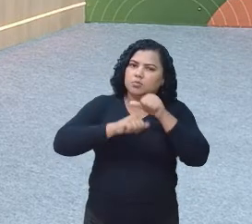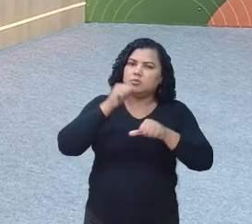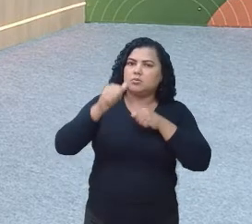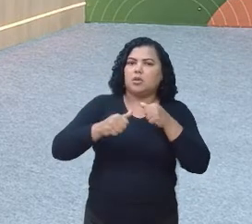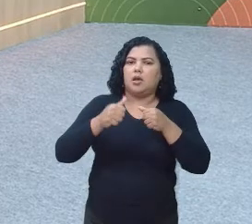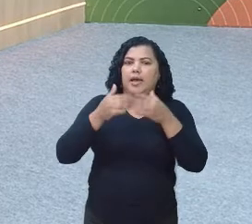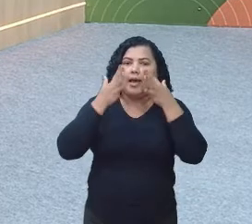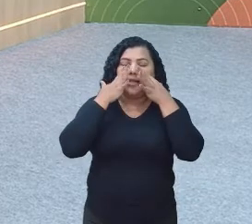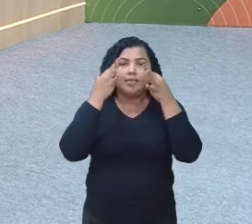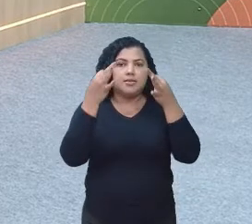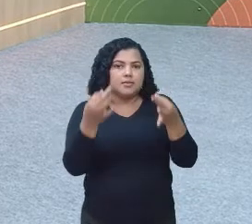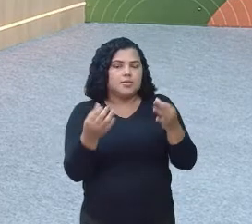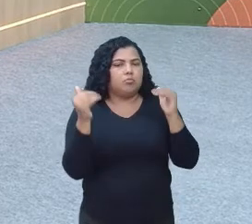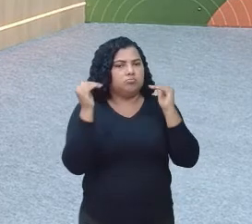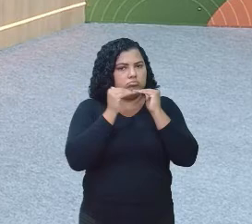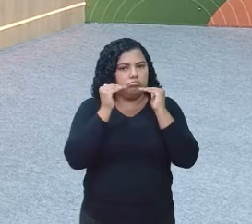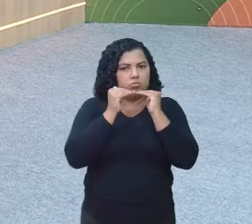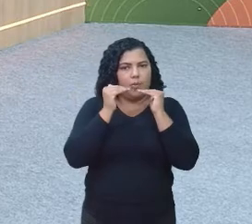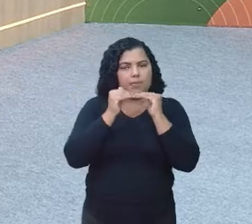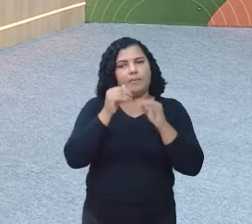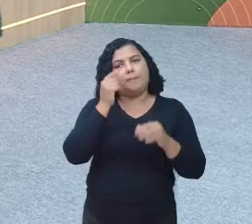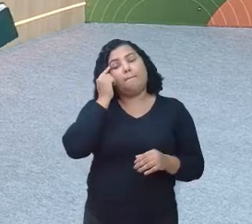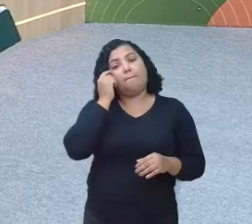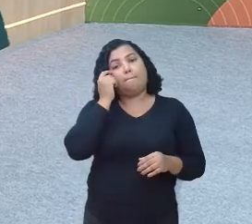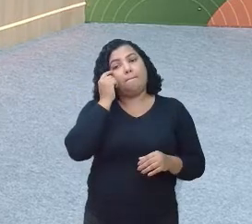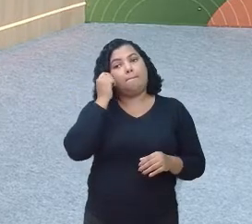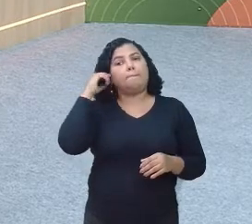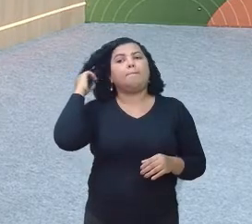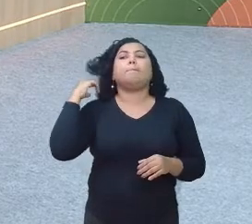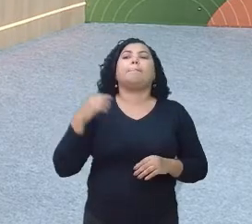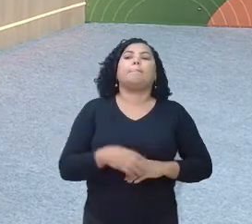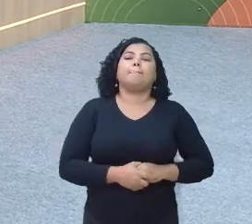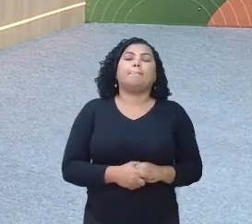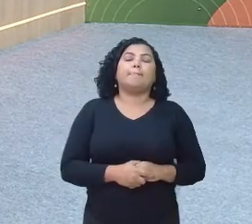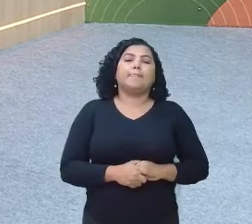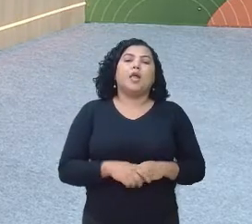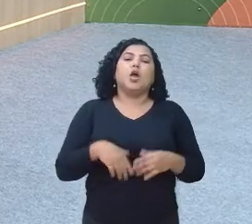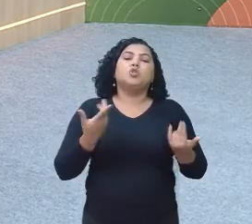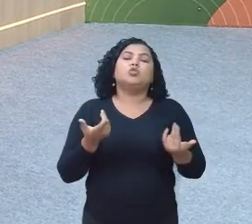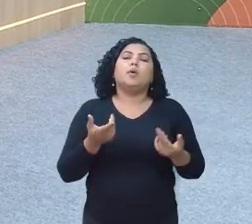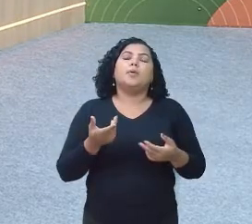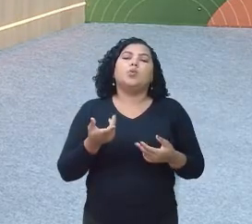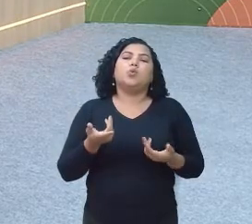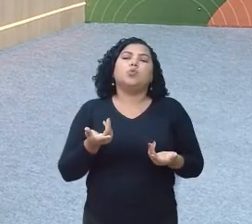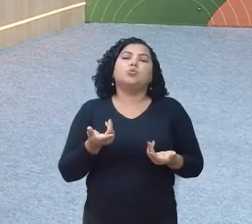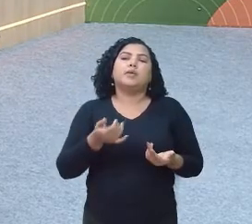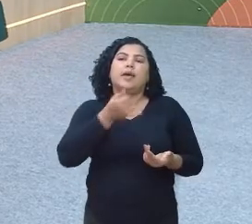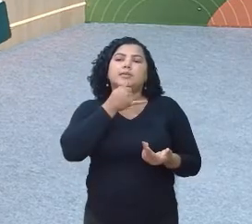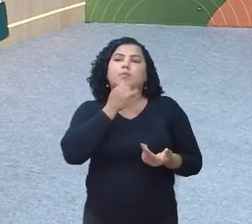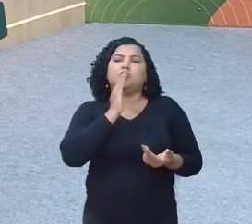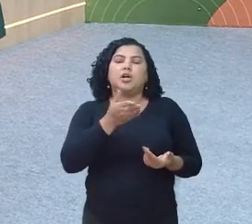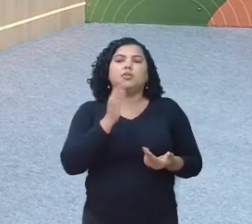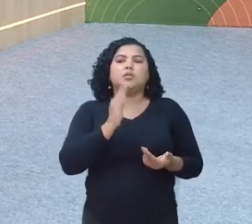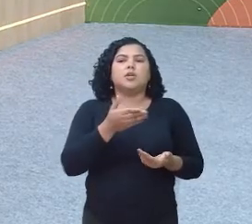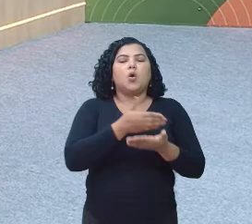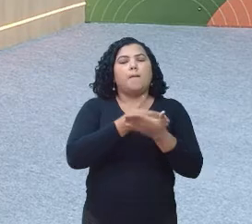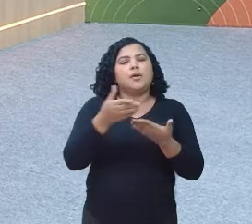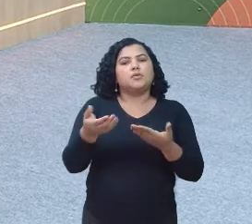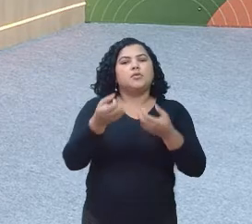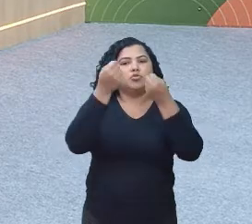questão de coesão e coerência e produzir o texto, tá certo? Sobre os argumentos, né? Que eu já tinha começado a